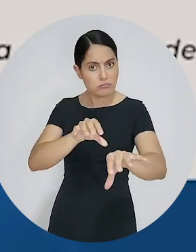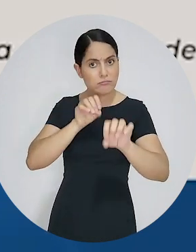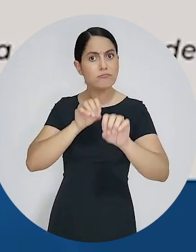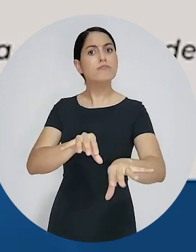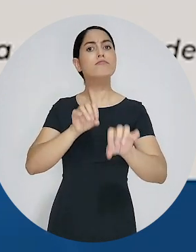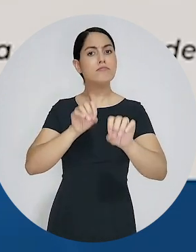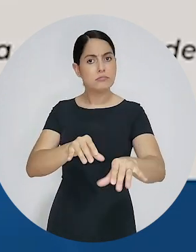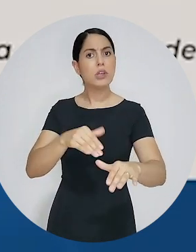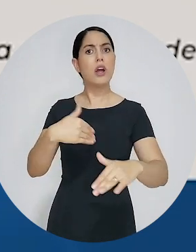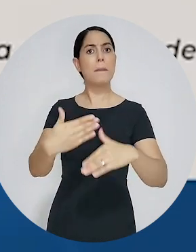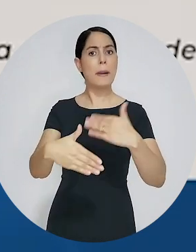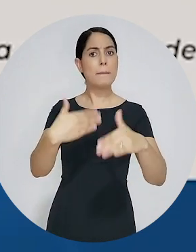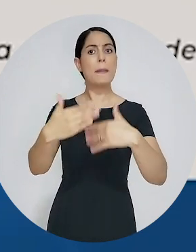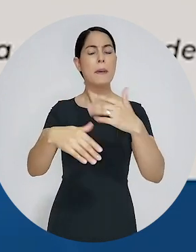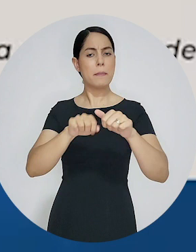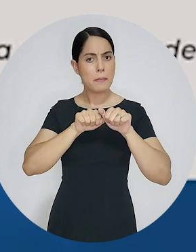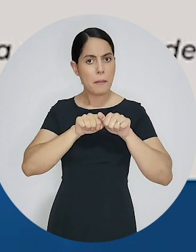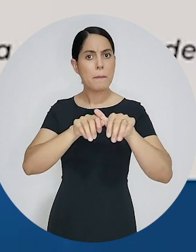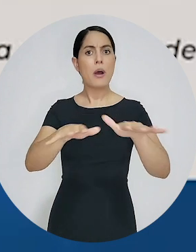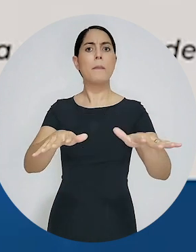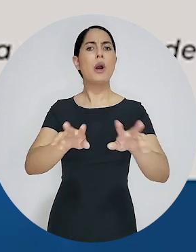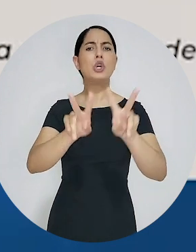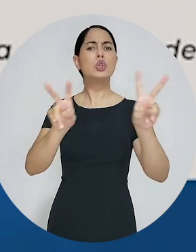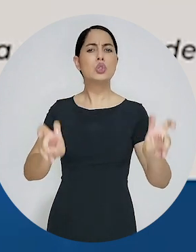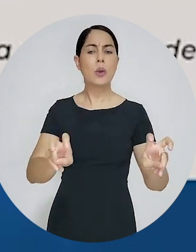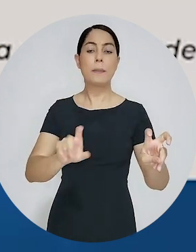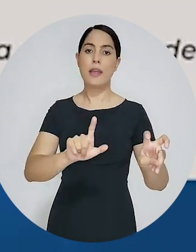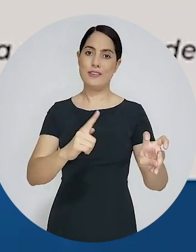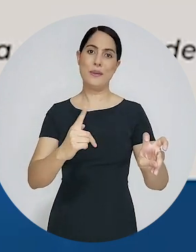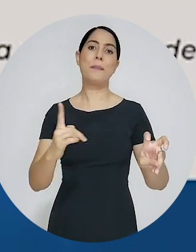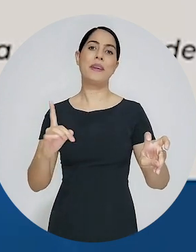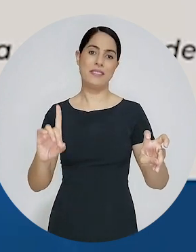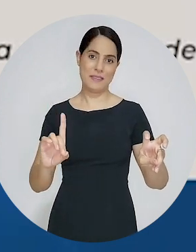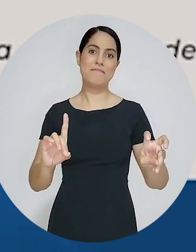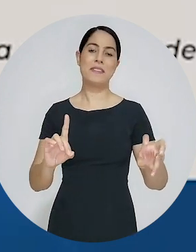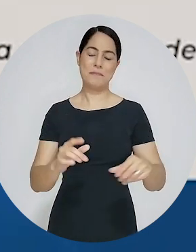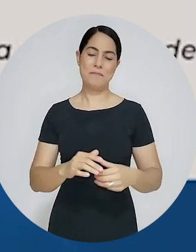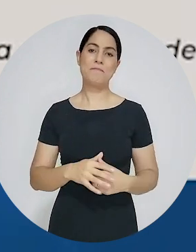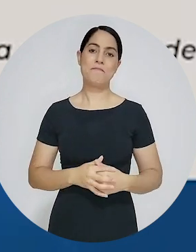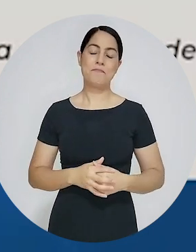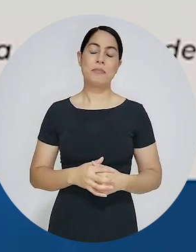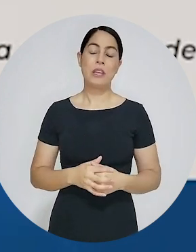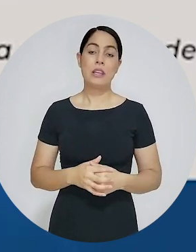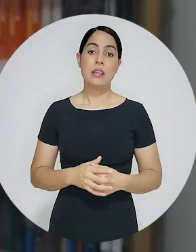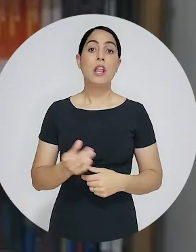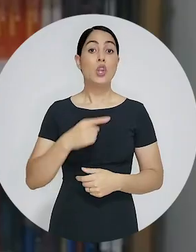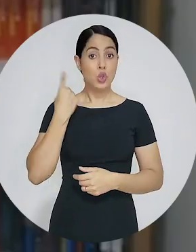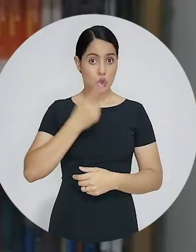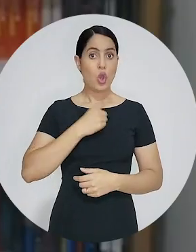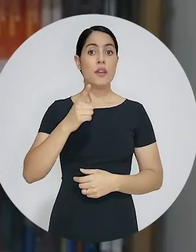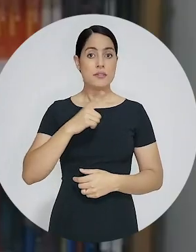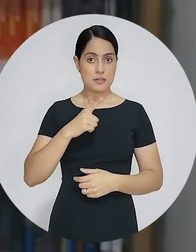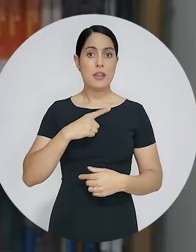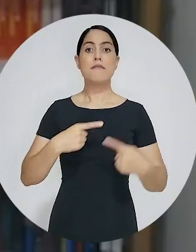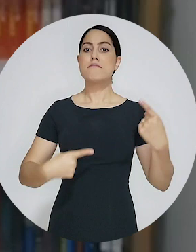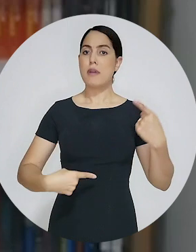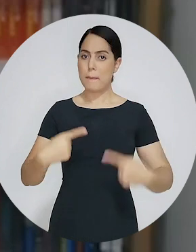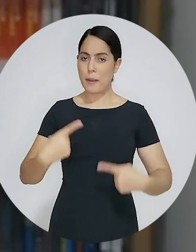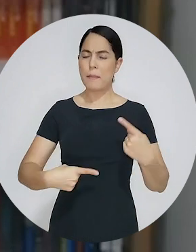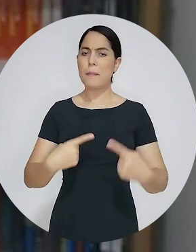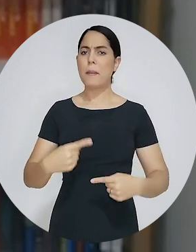elevar essa consciência acerca da proteção dos dados pessoais. A gente